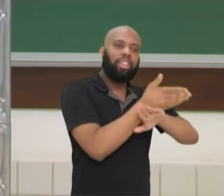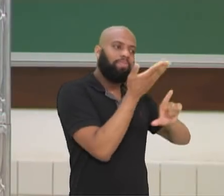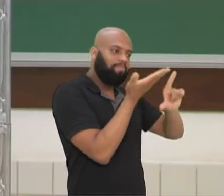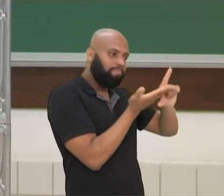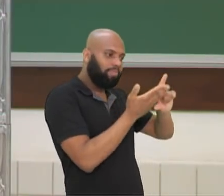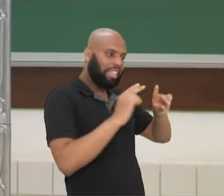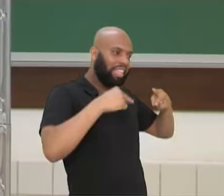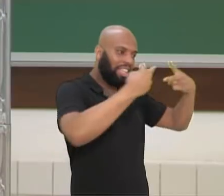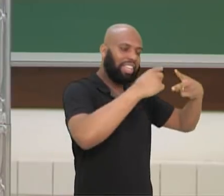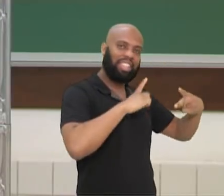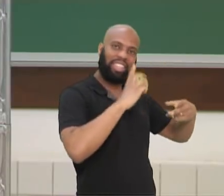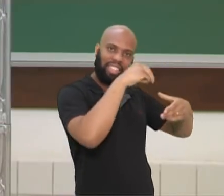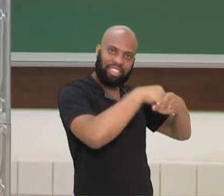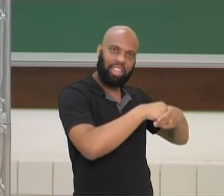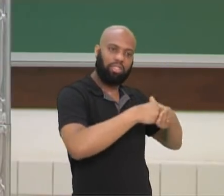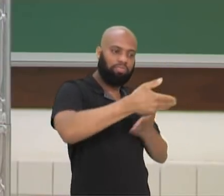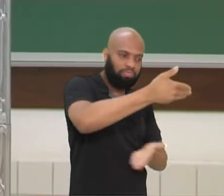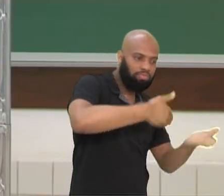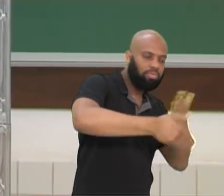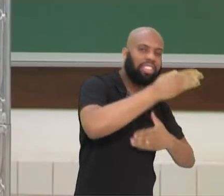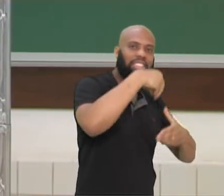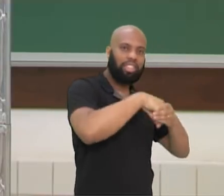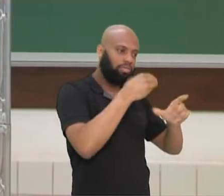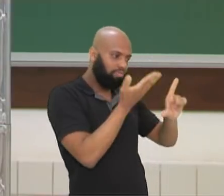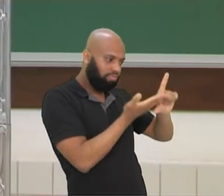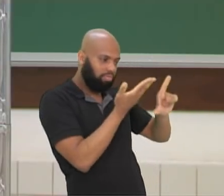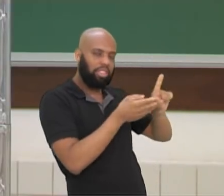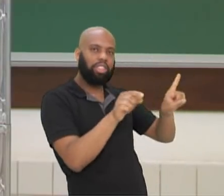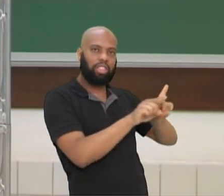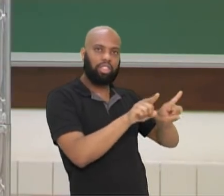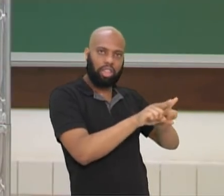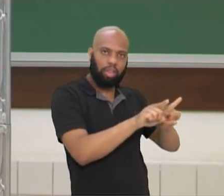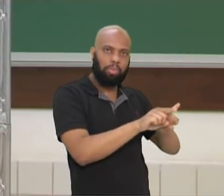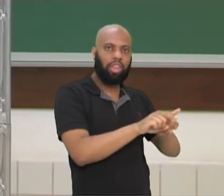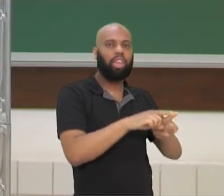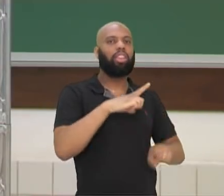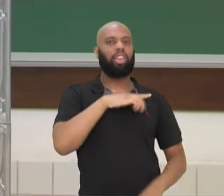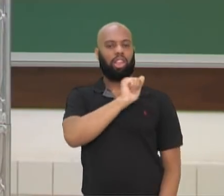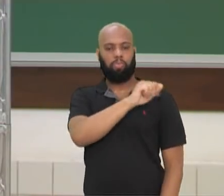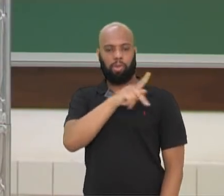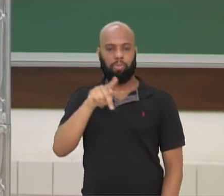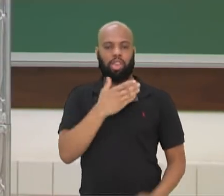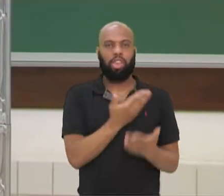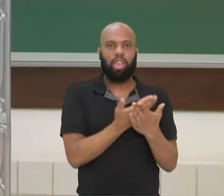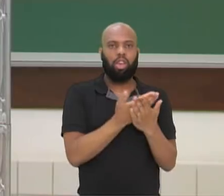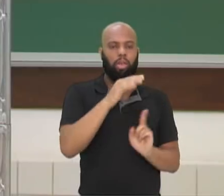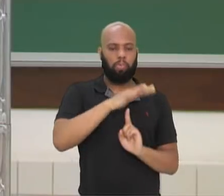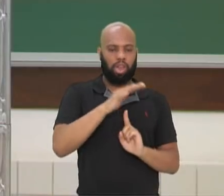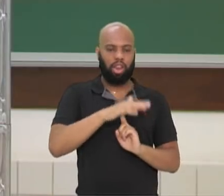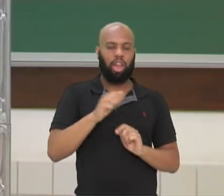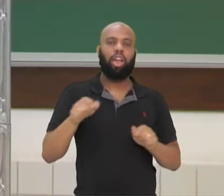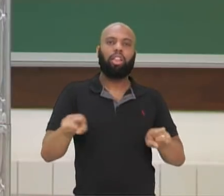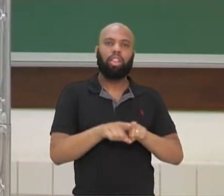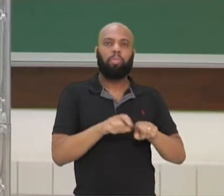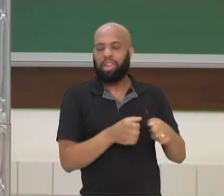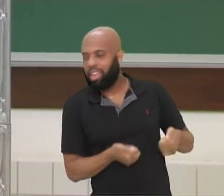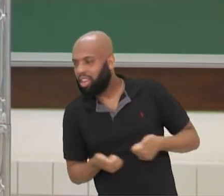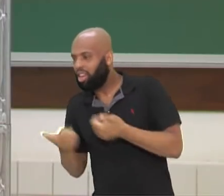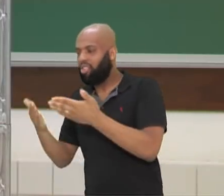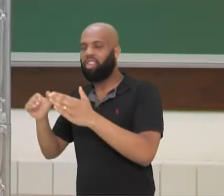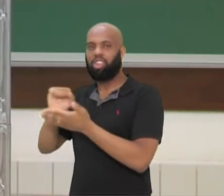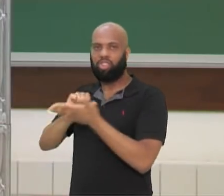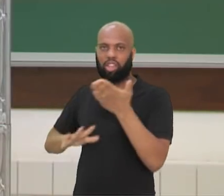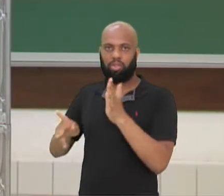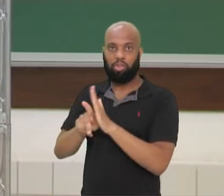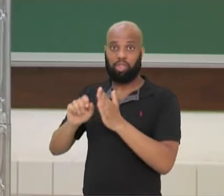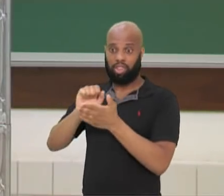link de presença, interagir lá no chat do Aula Paraná, tirar as suas dúvidas com o professor, entregar suas atividades na escola,